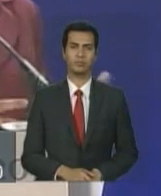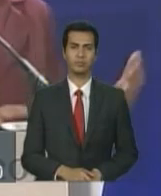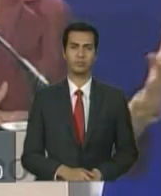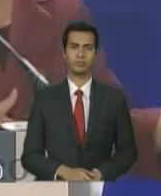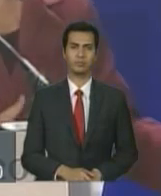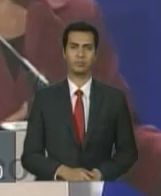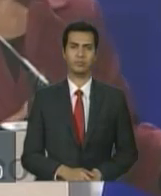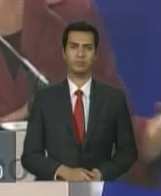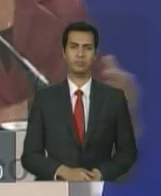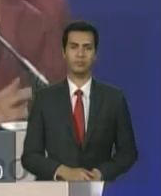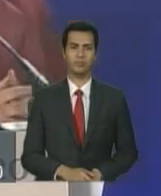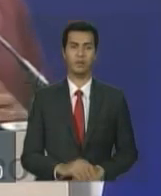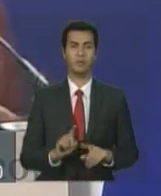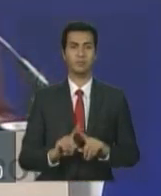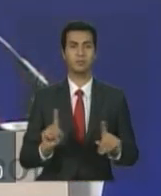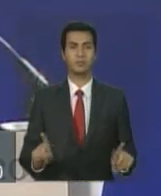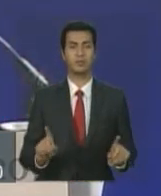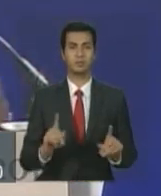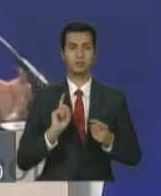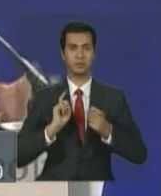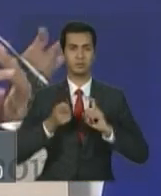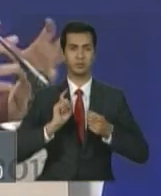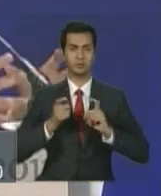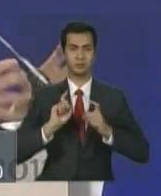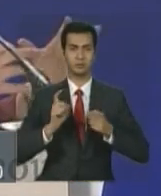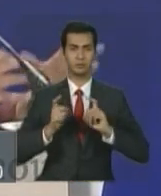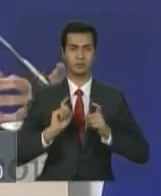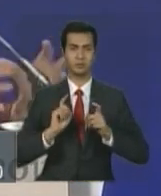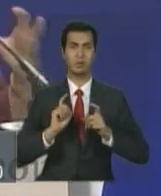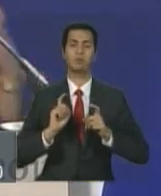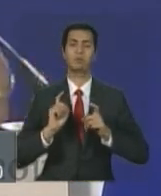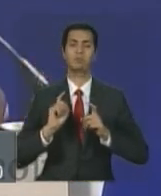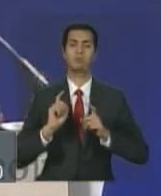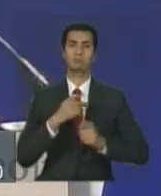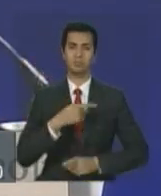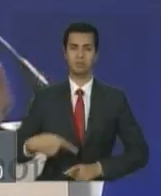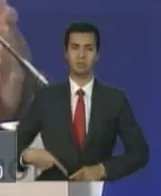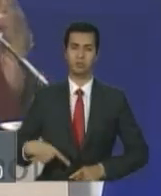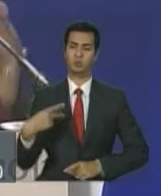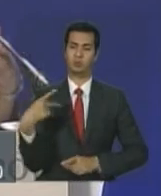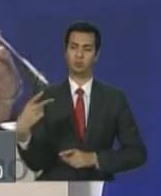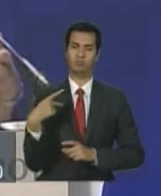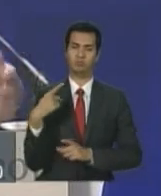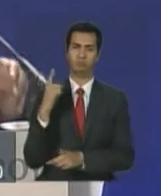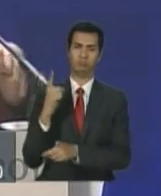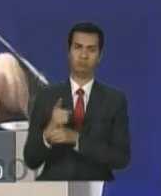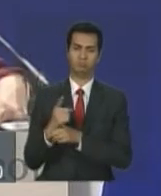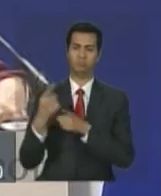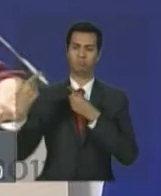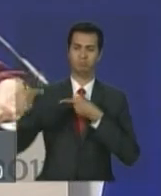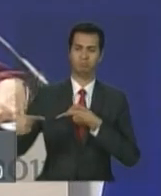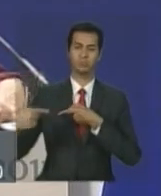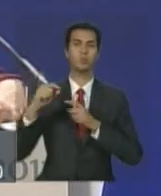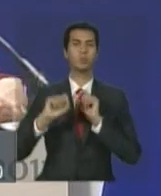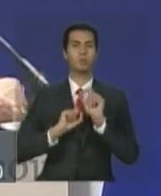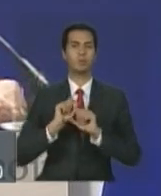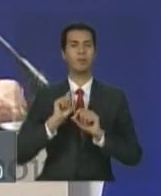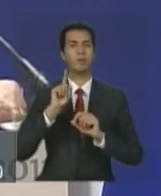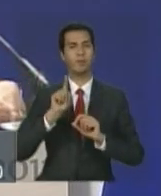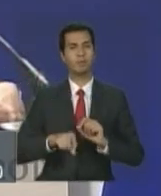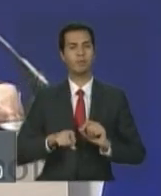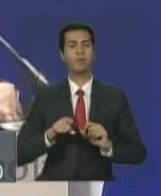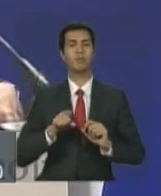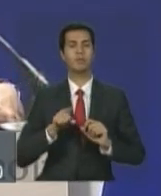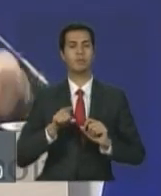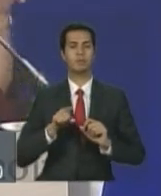Agora, nas bilaterais, né, sempre entra a questão da relação entre o Brasil, ativo